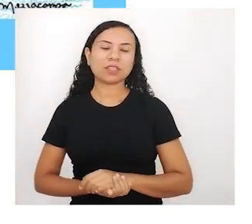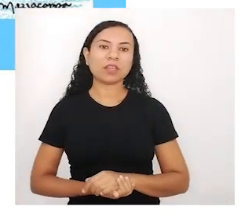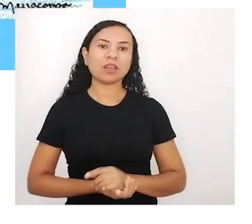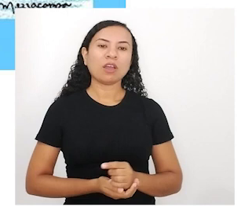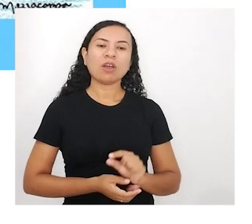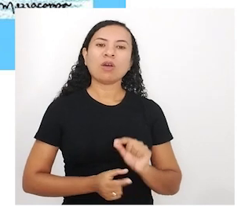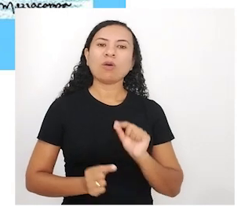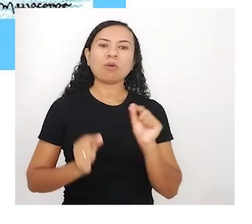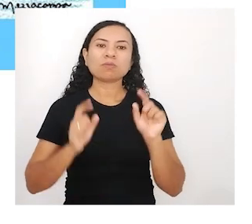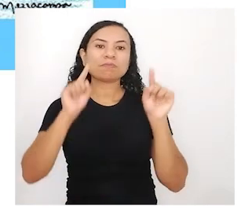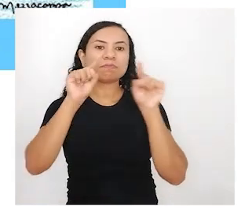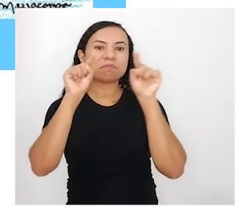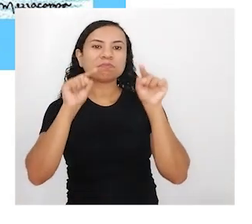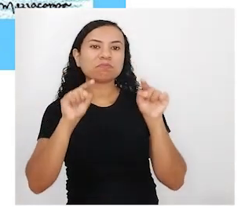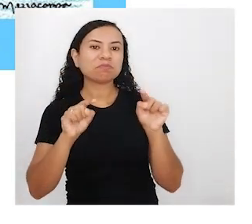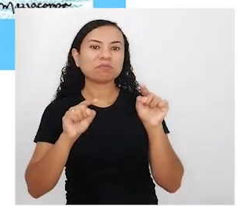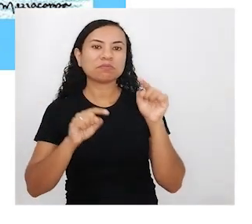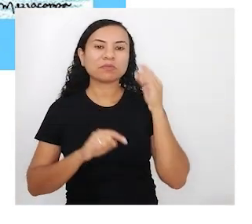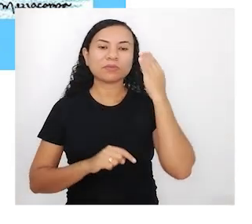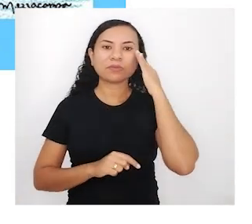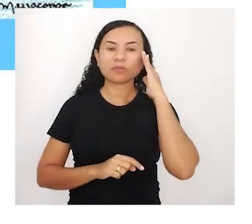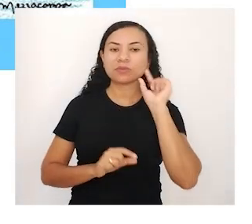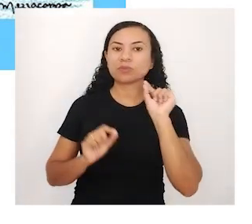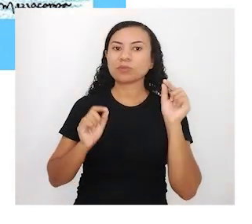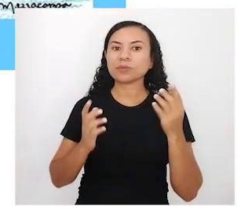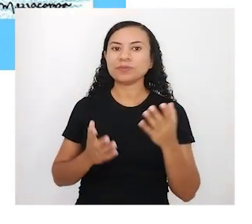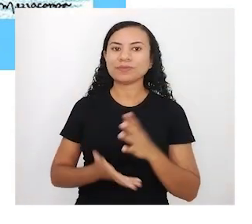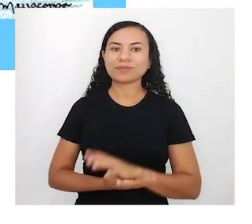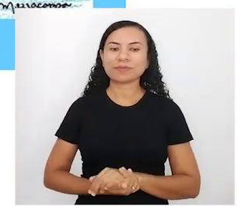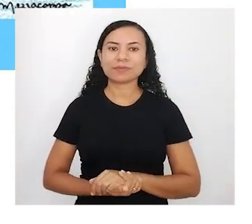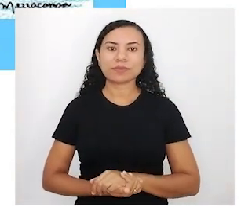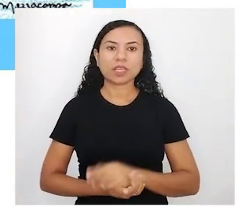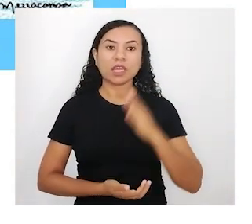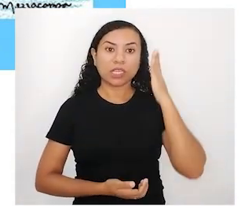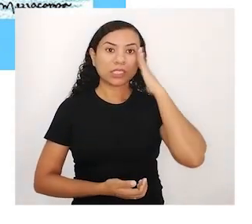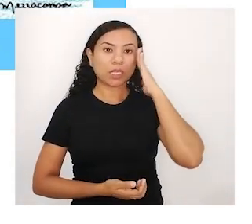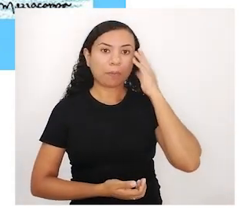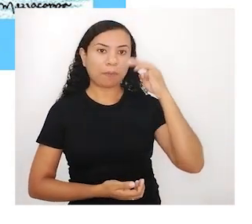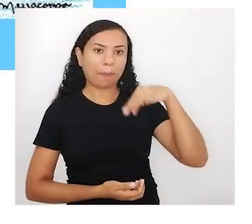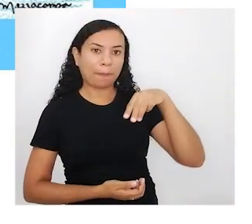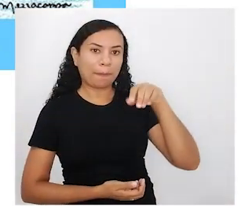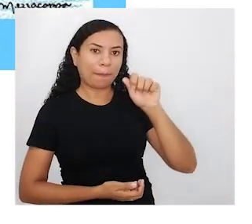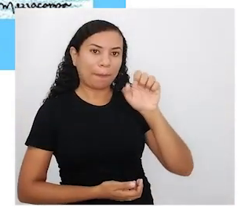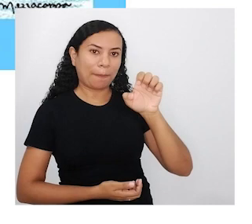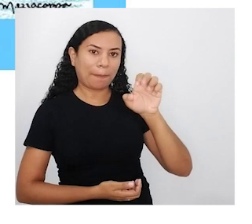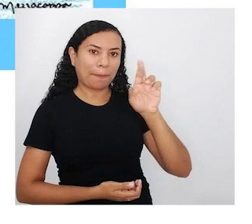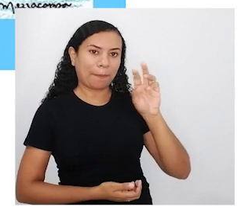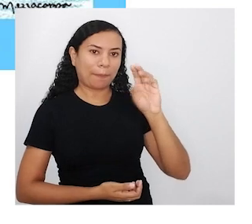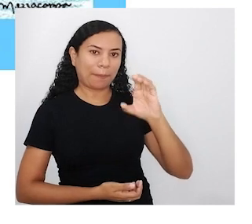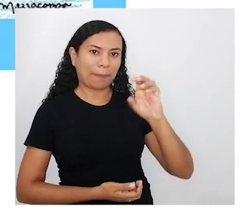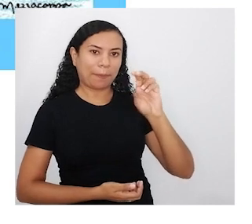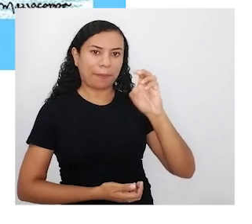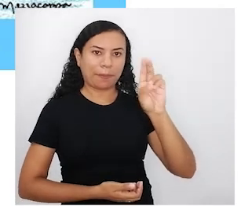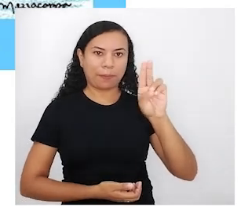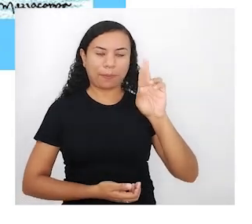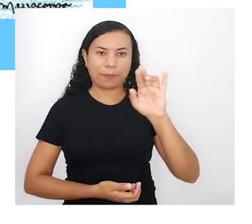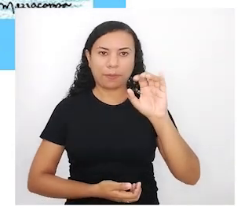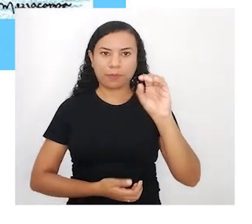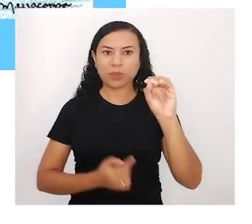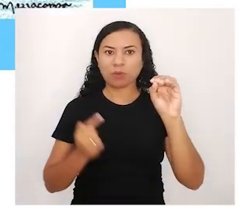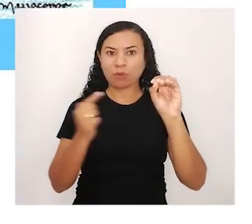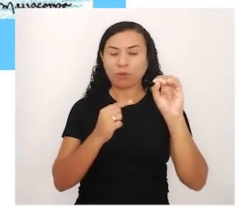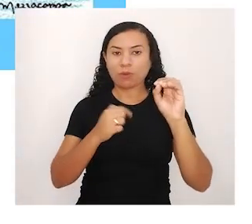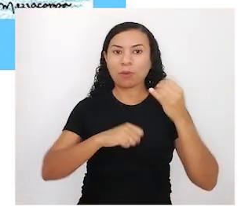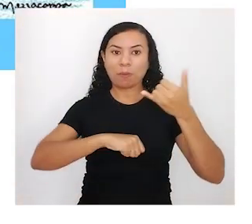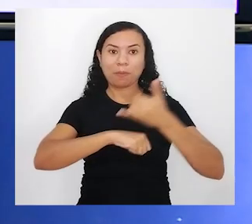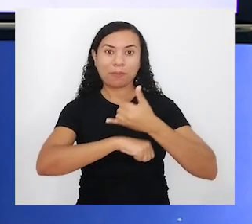de crítica essa charge está fazendo? Nós sabemos que o mercúrio é um metal que é infelizmente encontrado